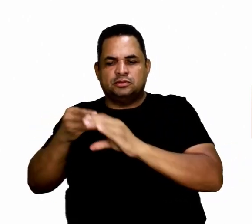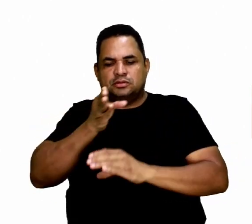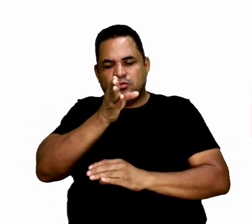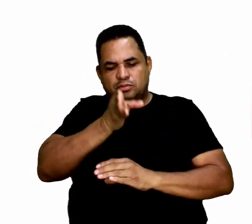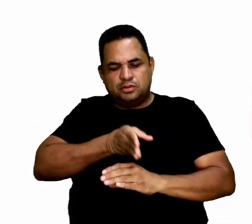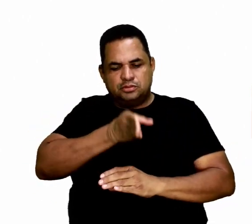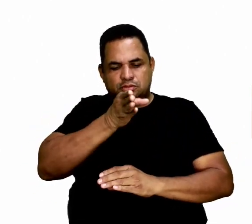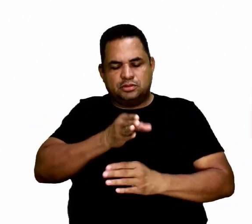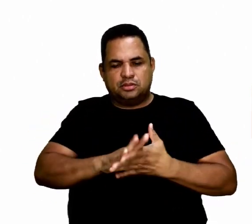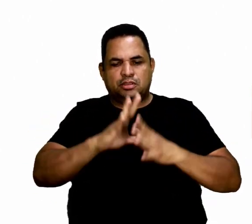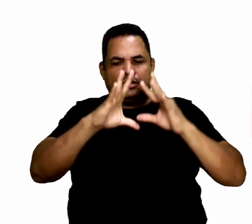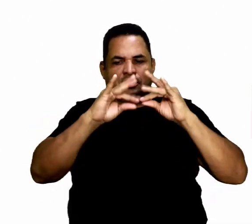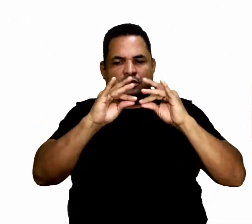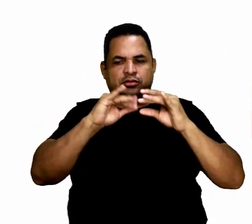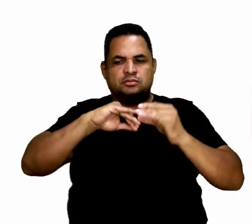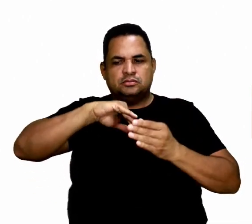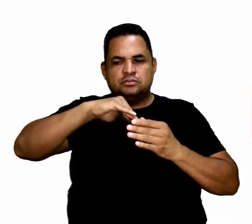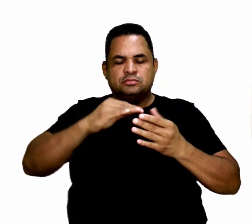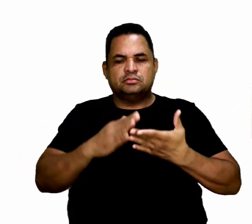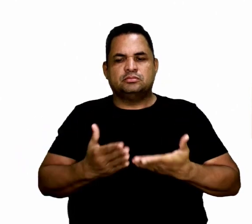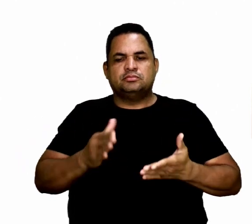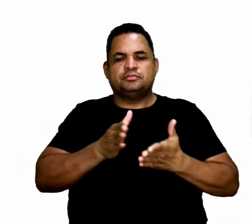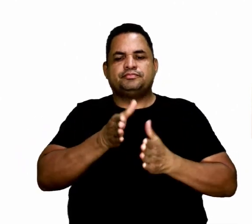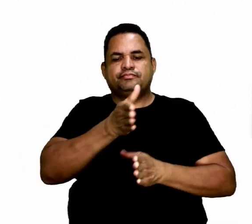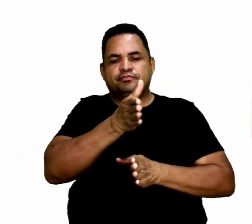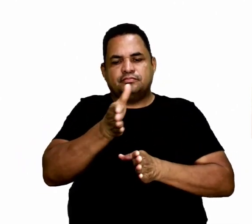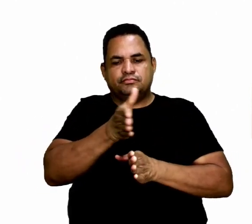que corre, que transborda, digamos assim,